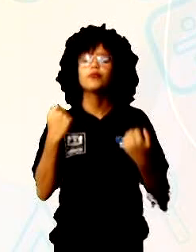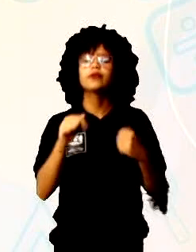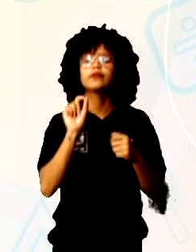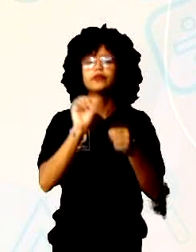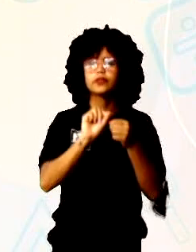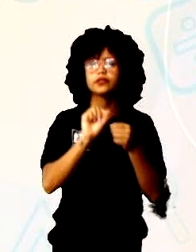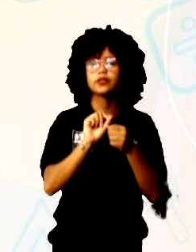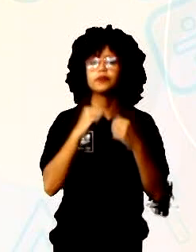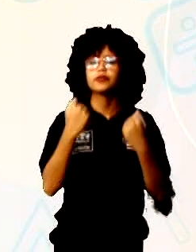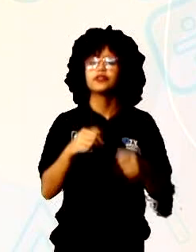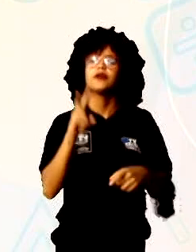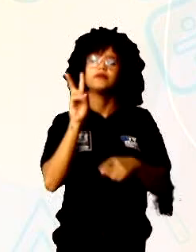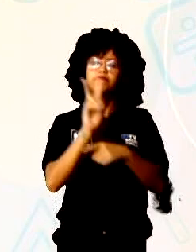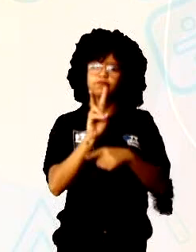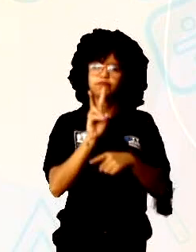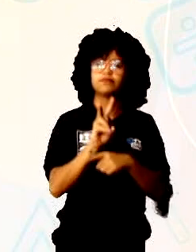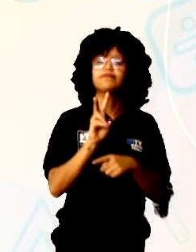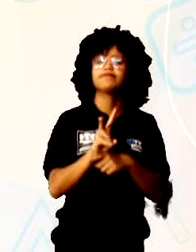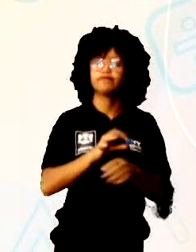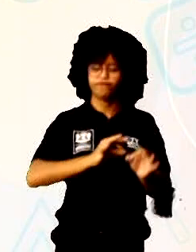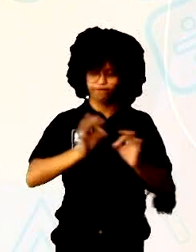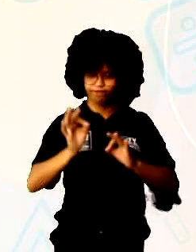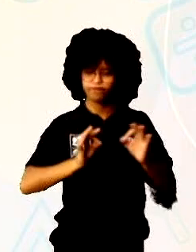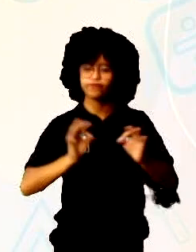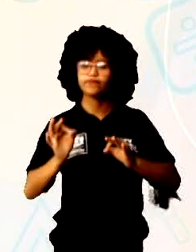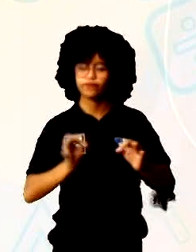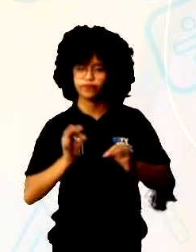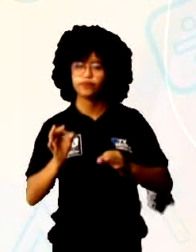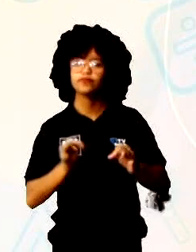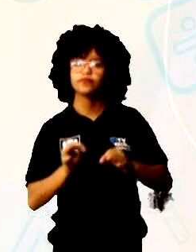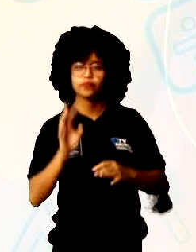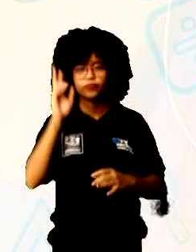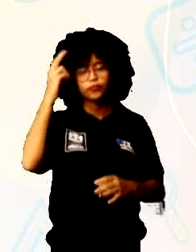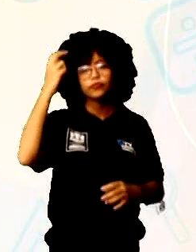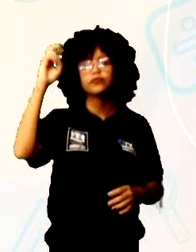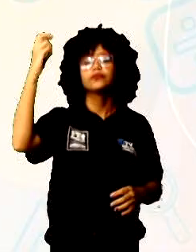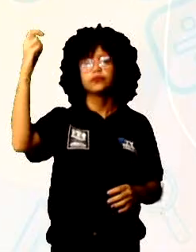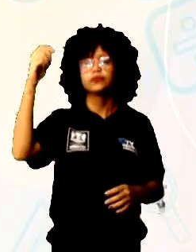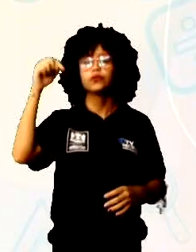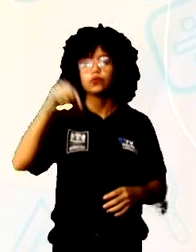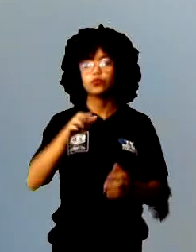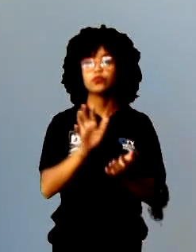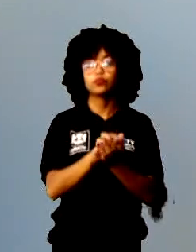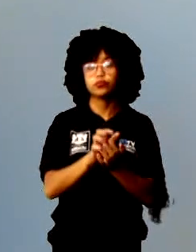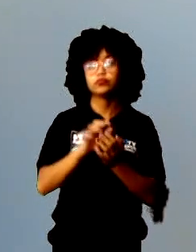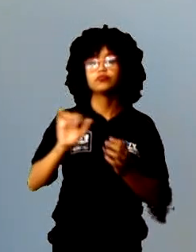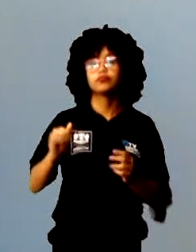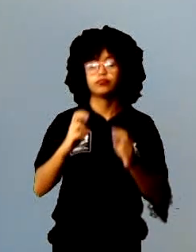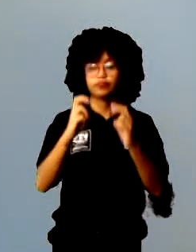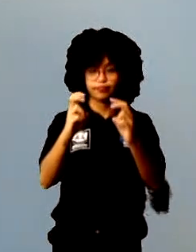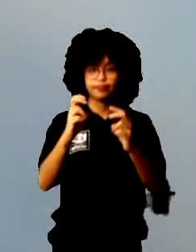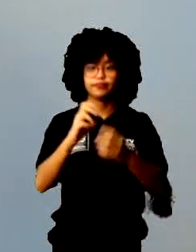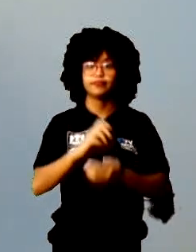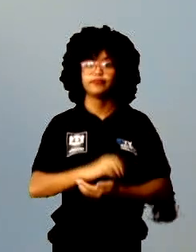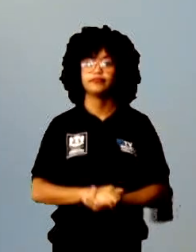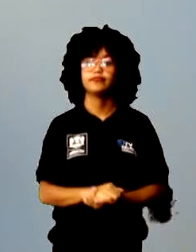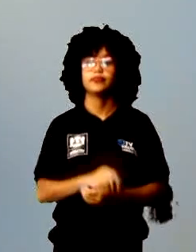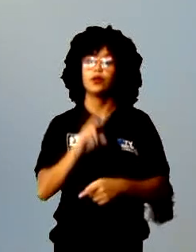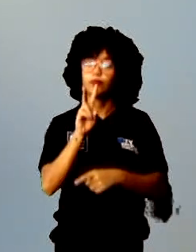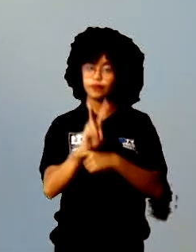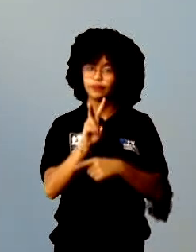vai fazer agora valorizar preservar não é o patrimônio os patrimônios do município de Jaboatão tá